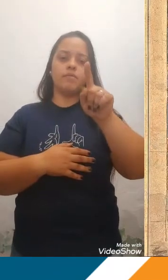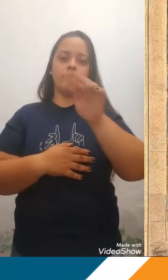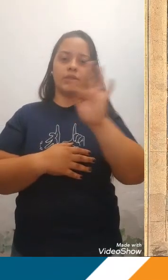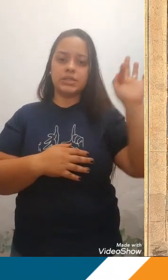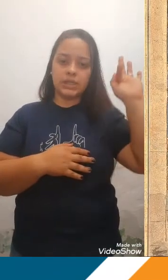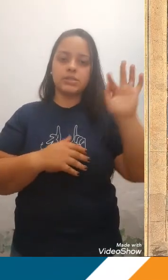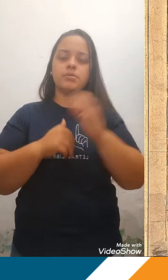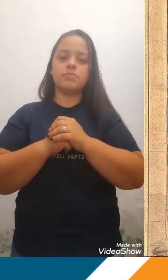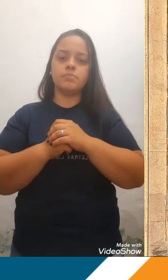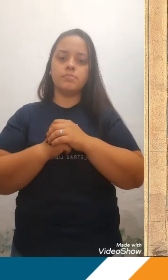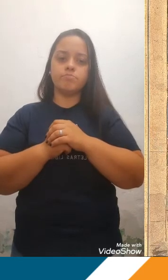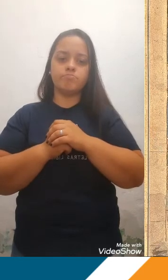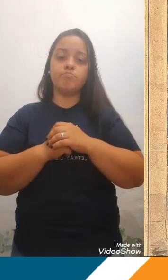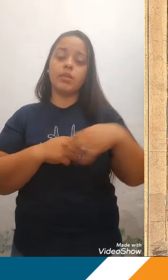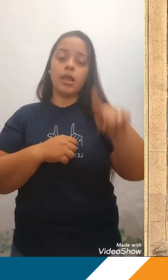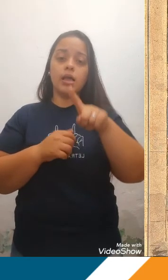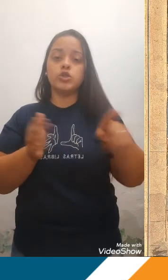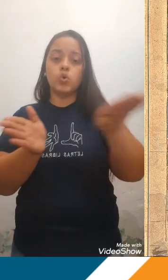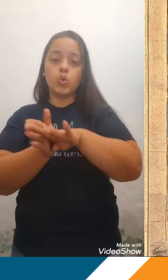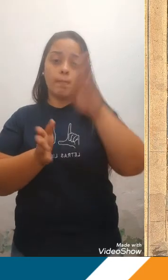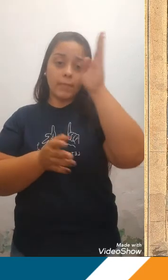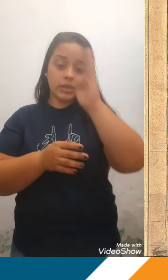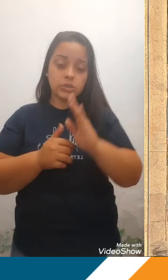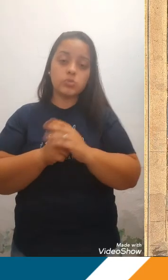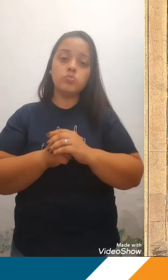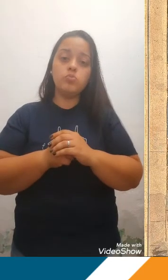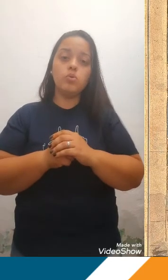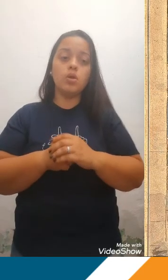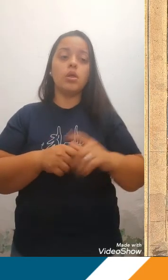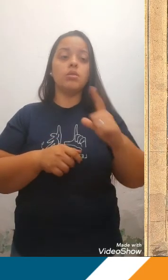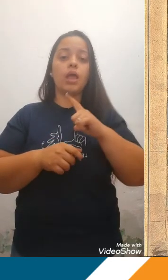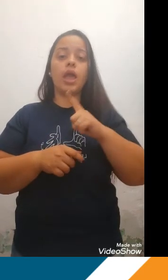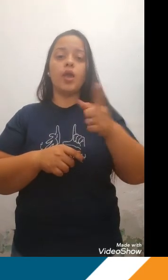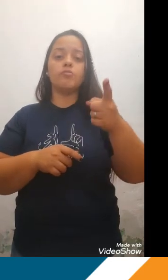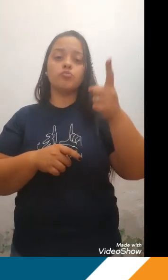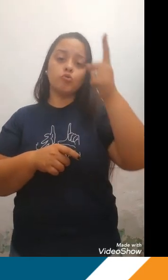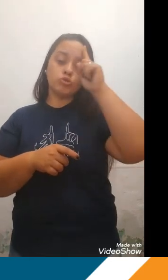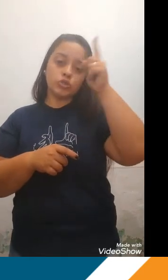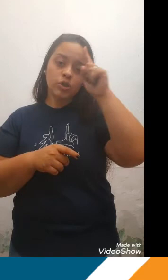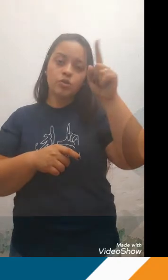francesa, que veio ao Brasil e retratou o cotidiano da cidade e da corte.